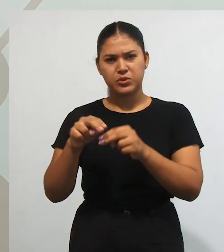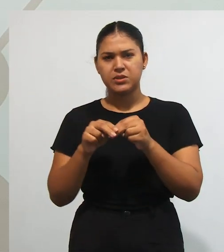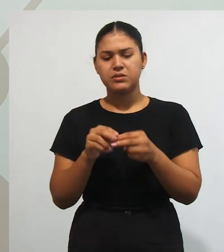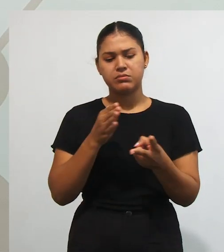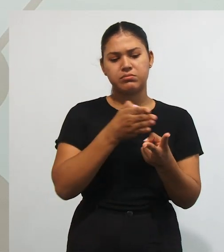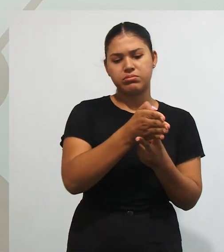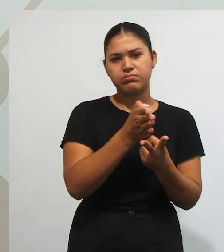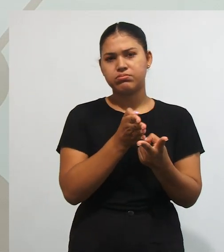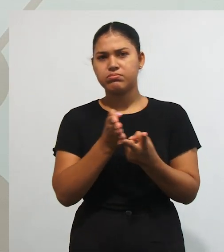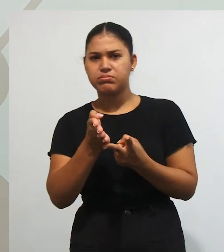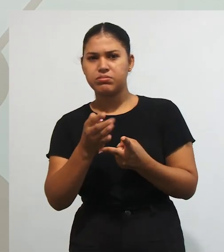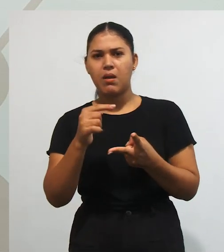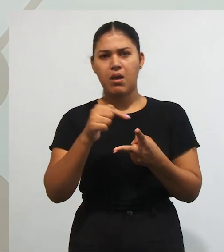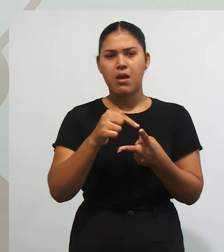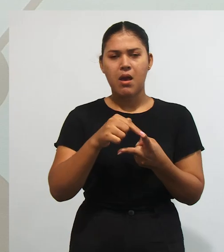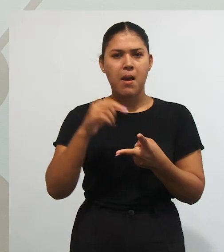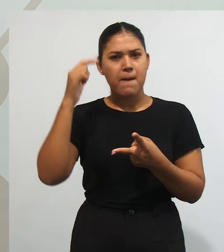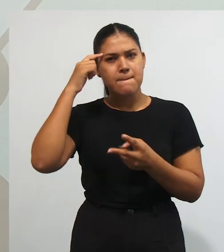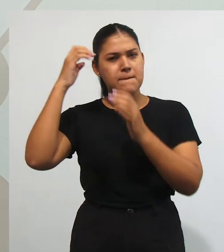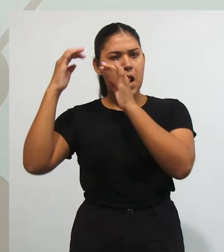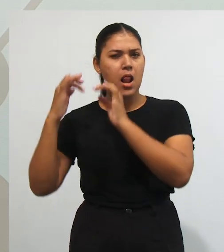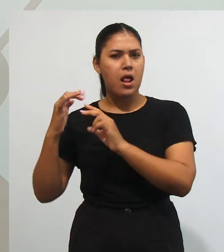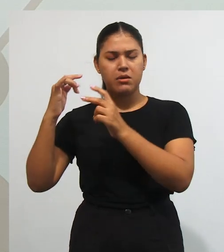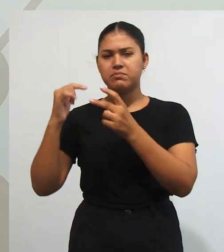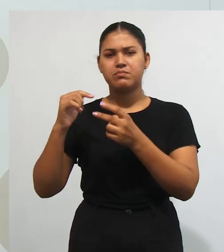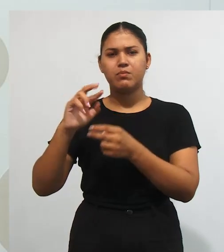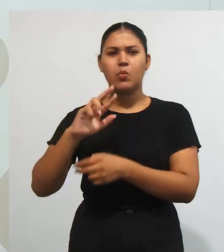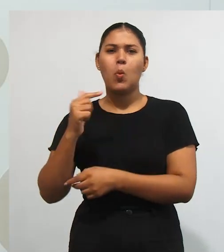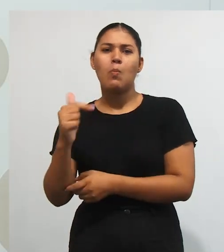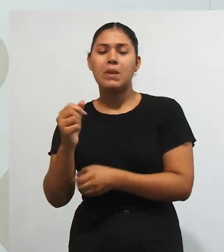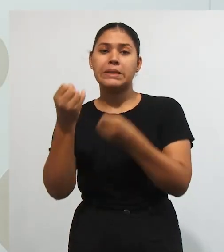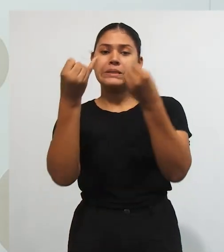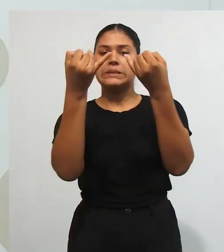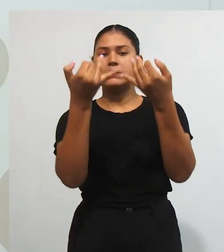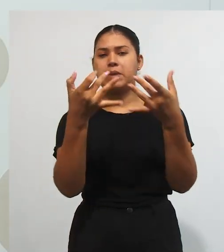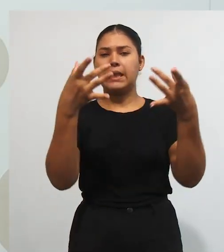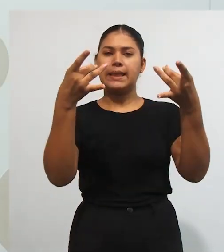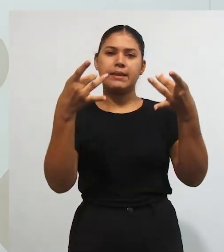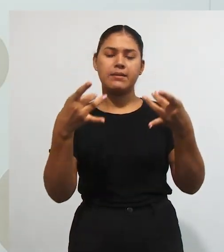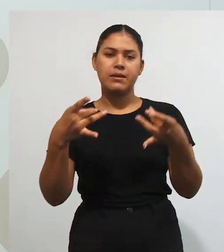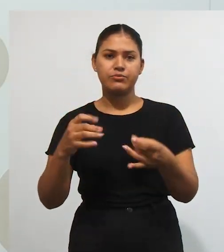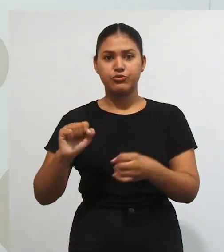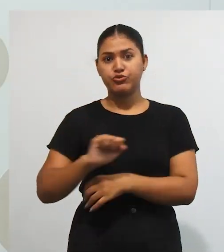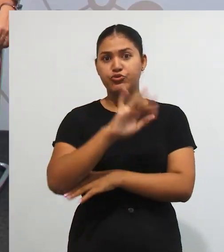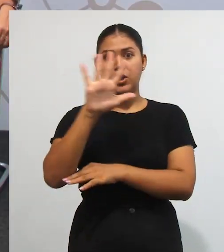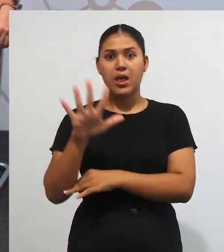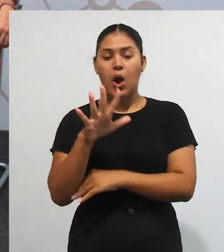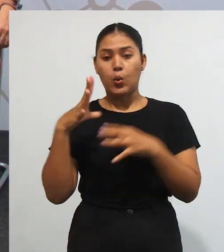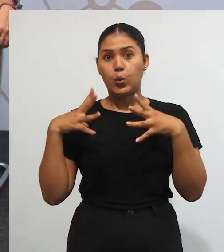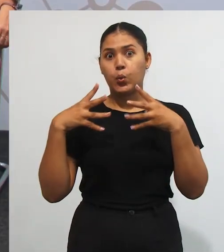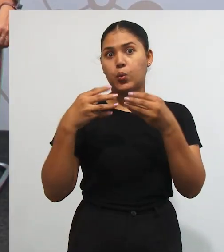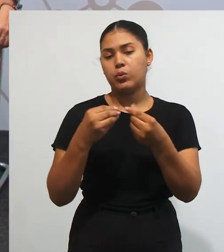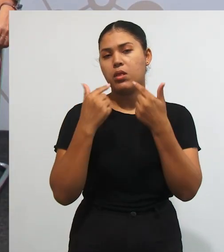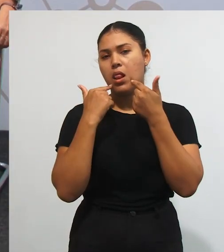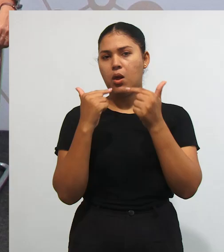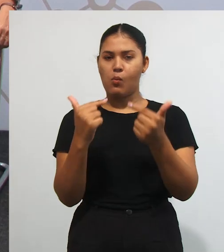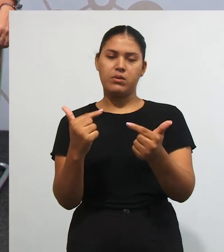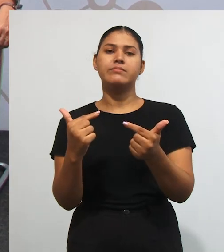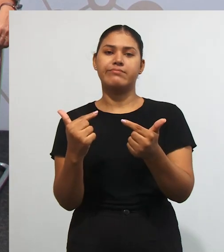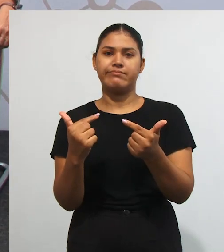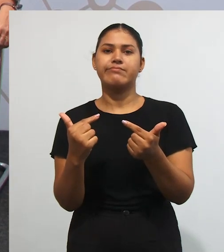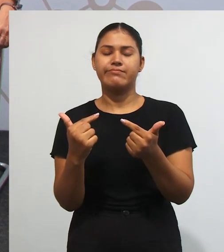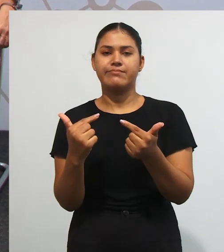tanto a expressão do pensamento, eu penso que não explica a linguagem em sua totalidade, a linguagem como